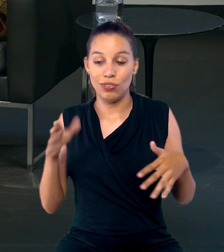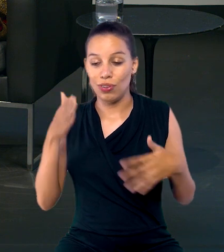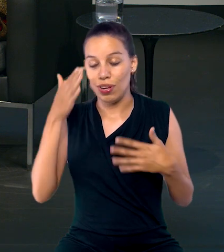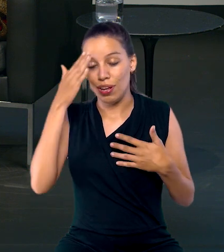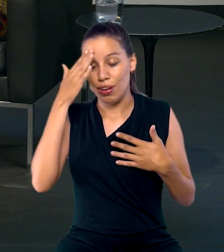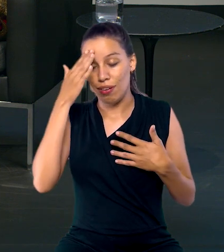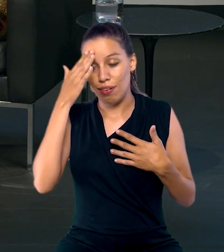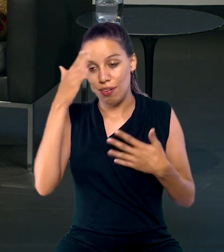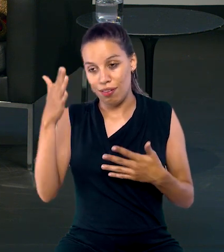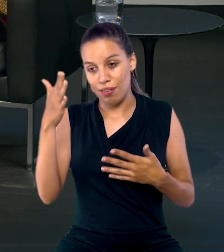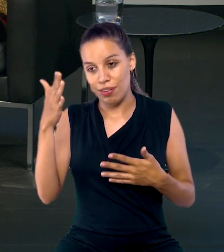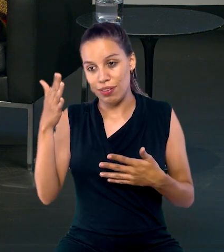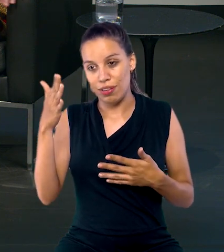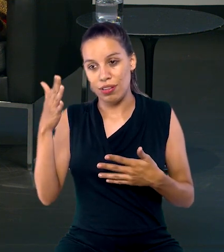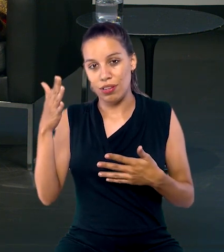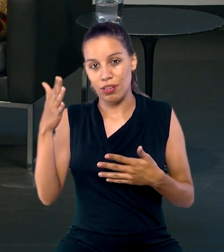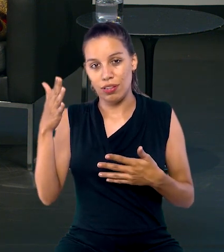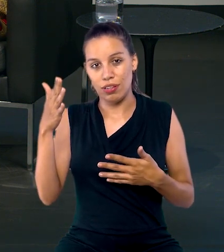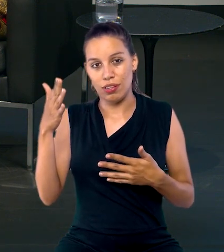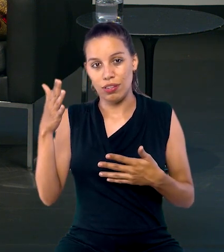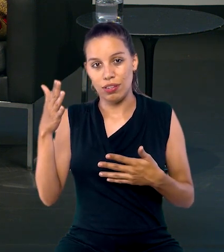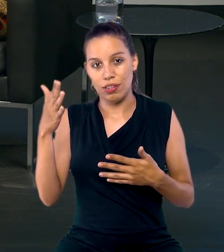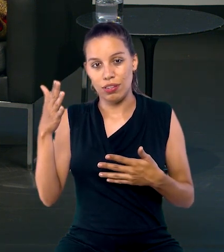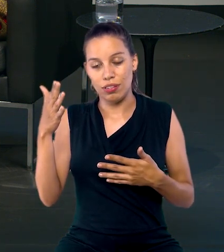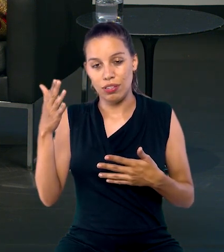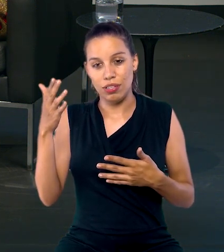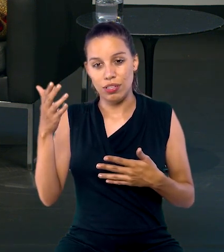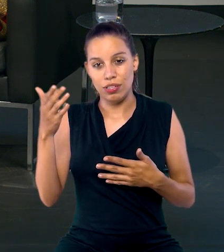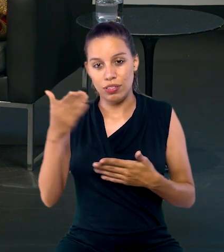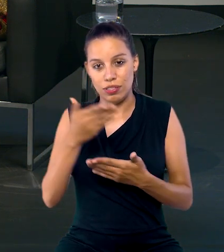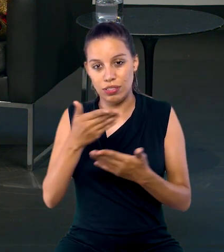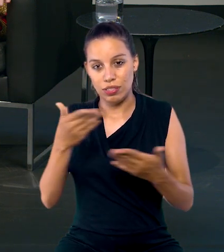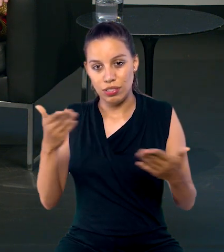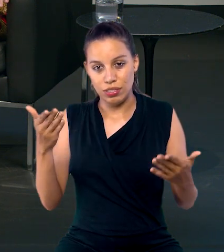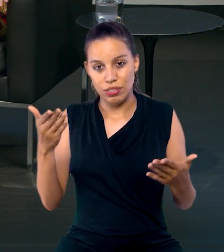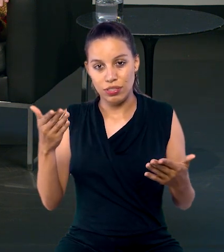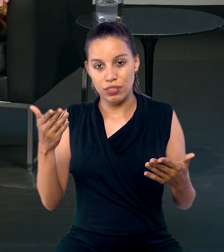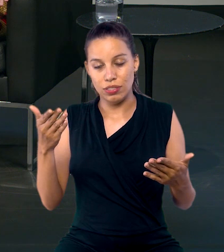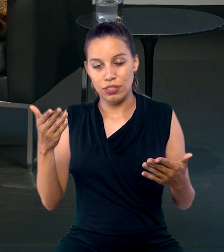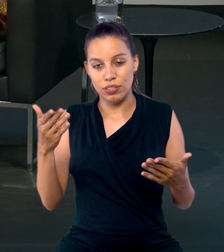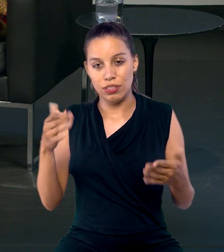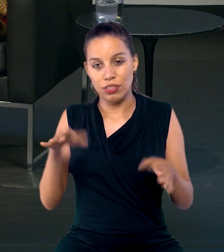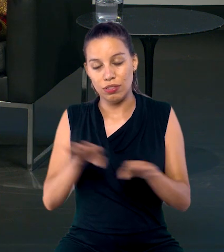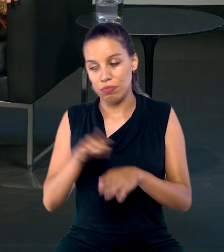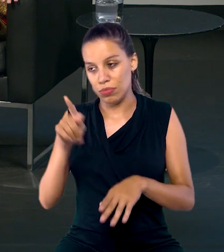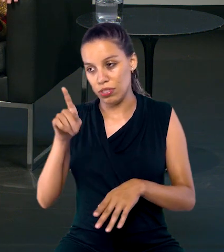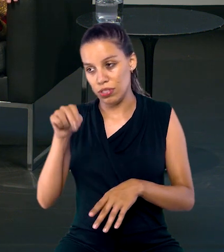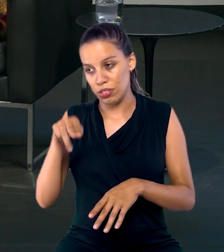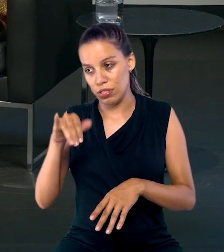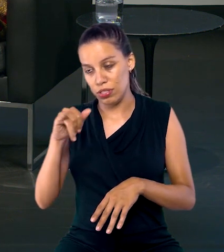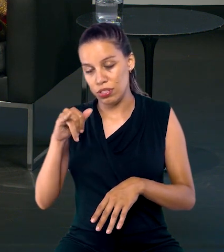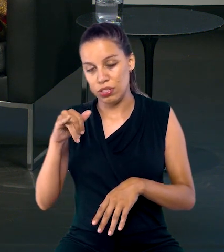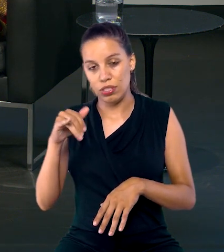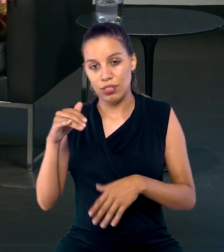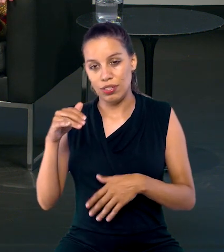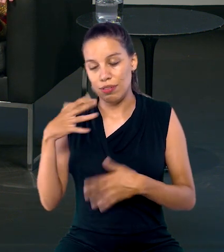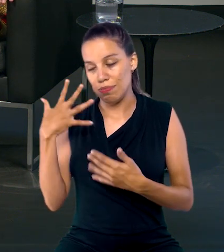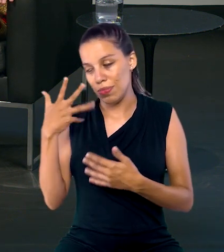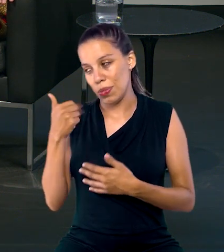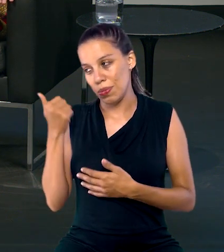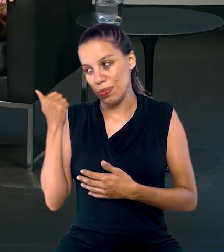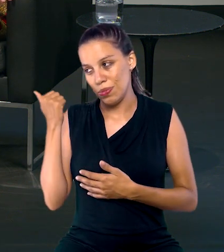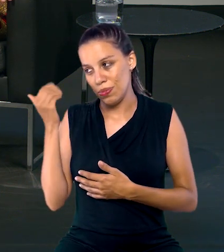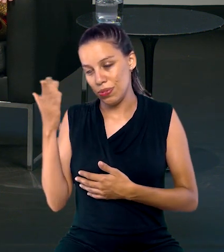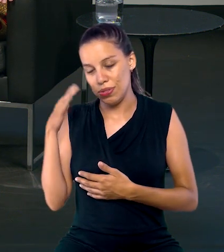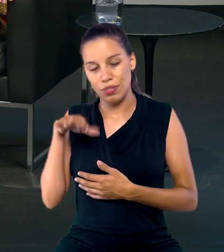Só agradecer muito, dizer leiam sumauma.com. E, Geni, maravilhoso